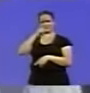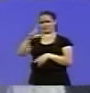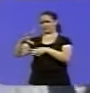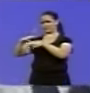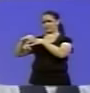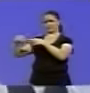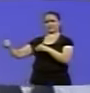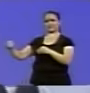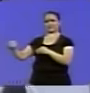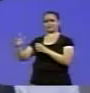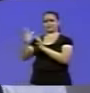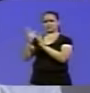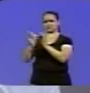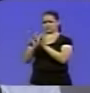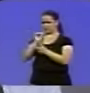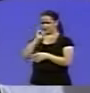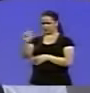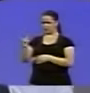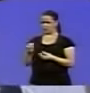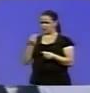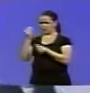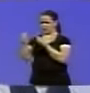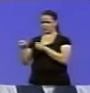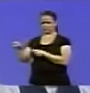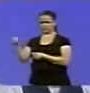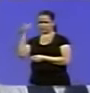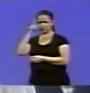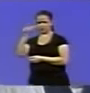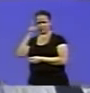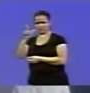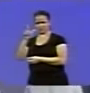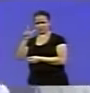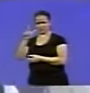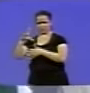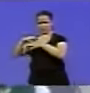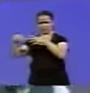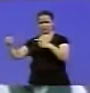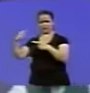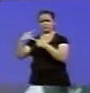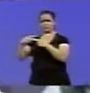E depois Jesus diz: vocês não puderam fazer isso porque vocês ainda não têm fé.